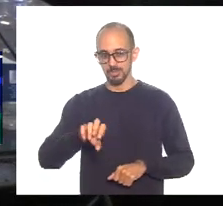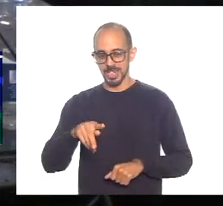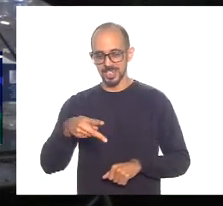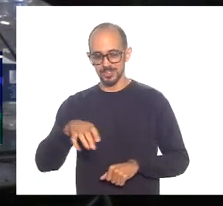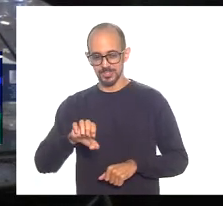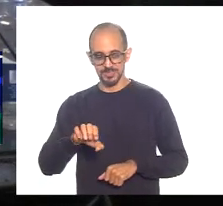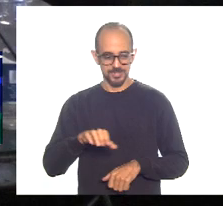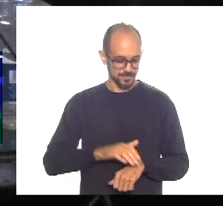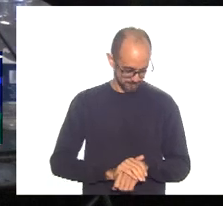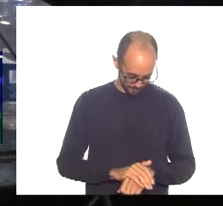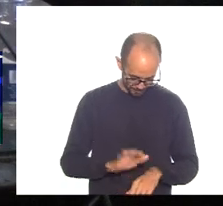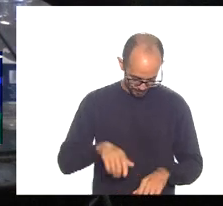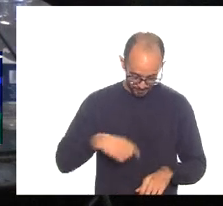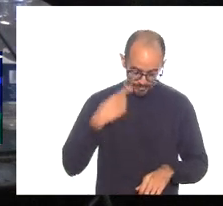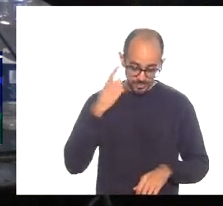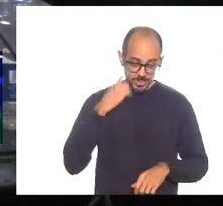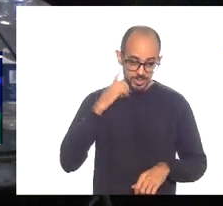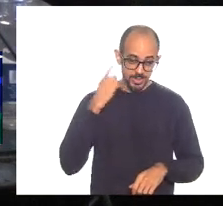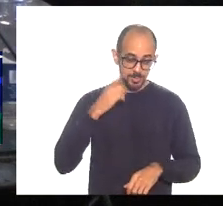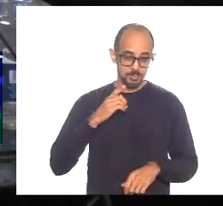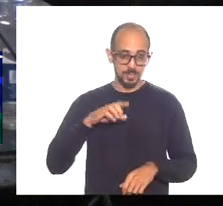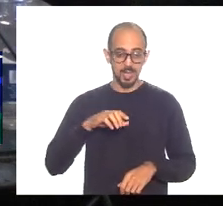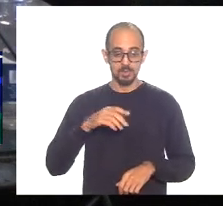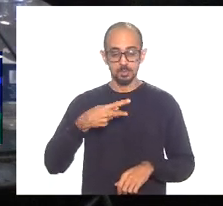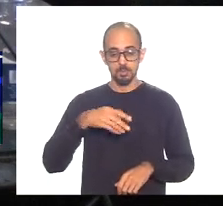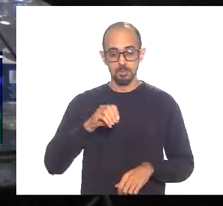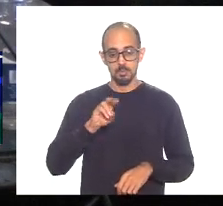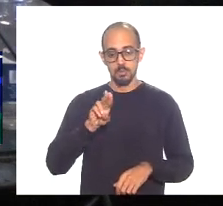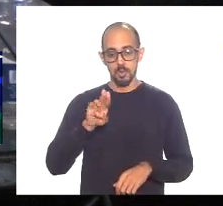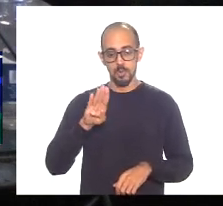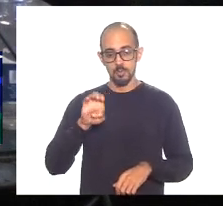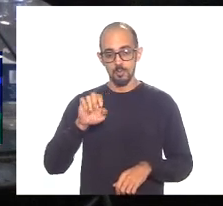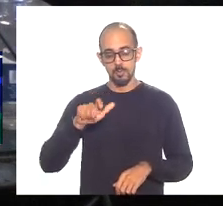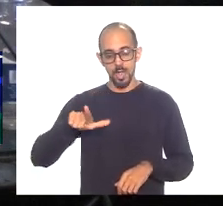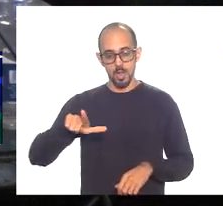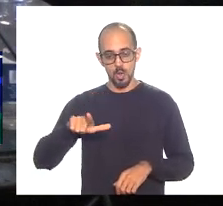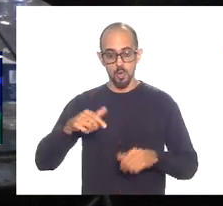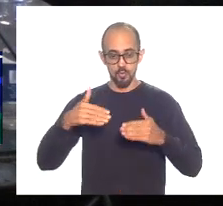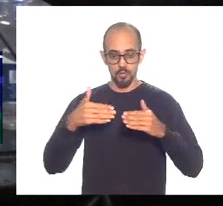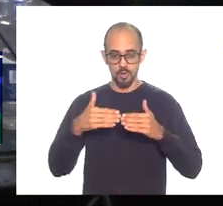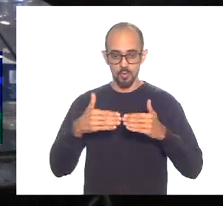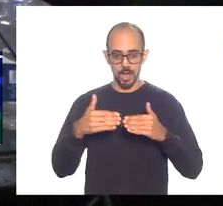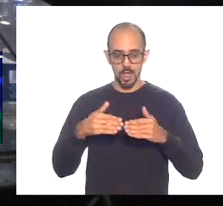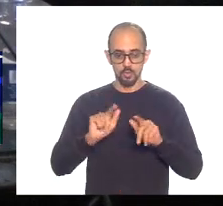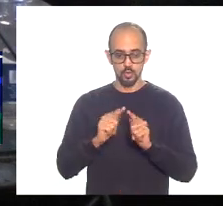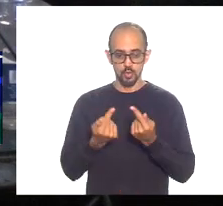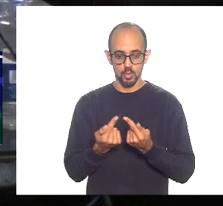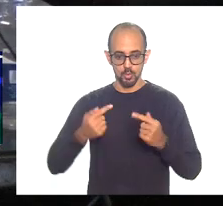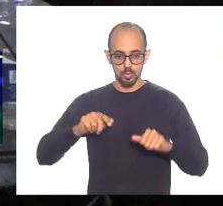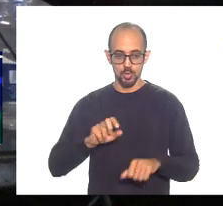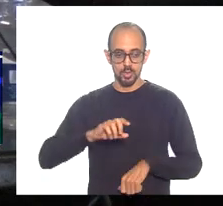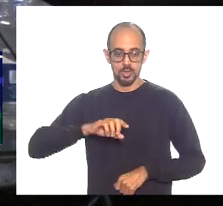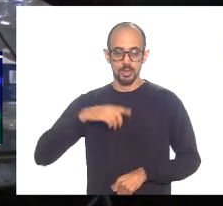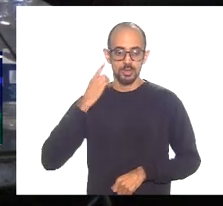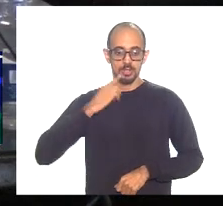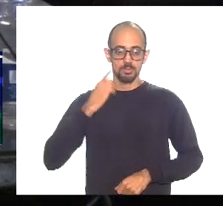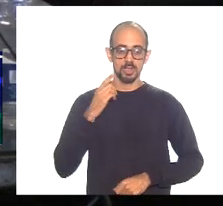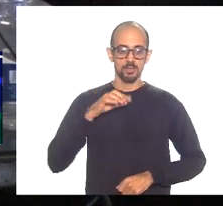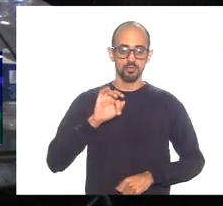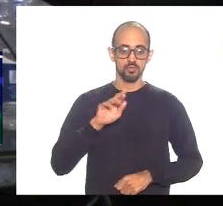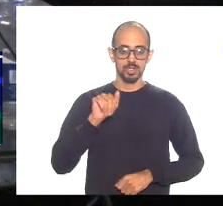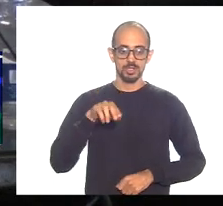Soares deputado Felipe poubel favorável no grupo Deputado a Franciane